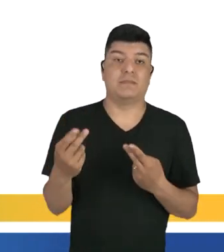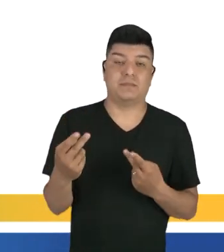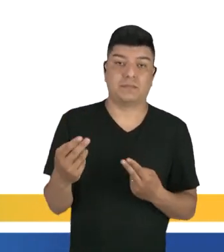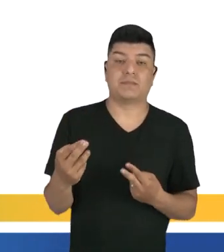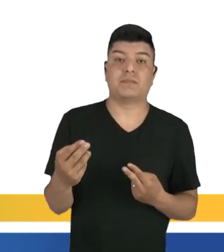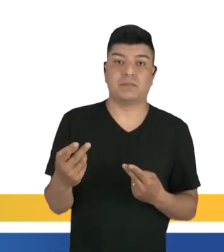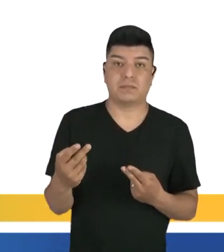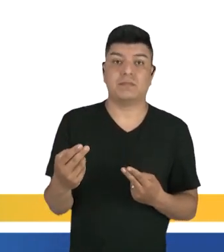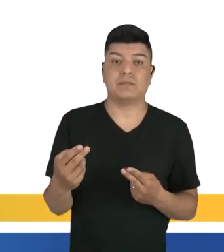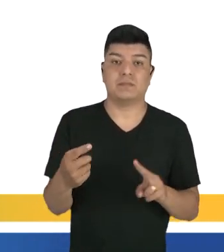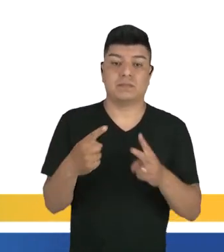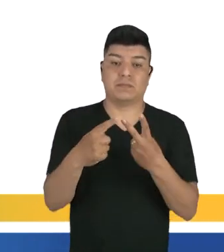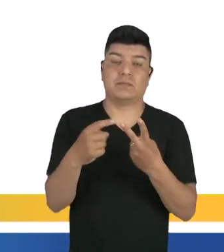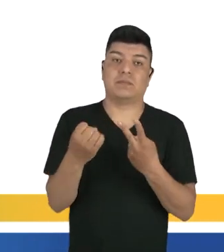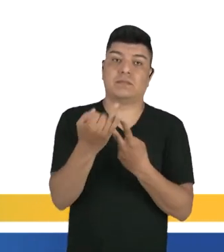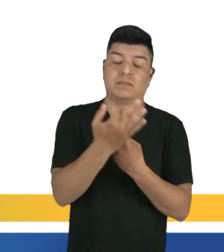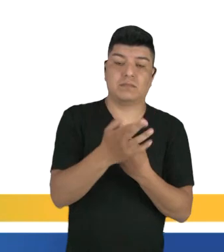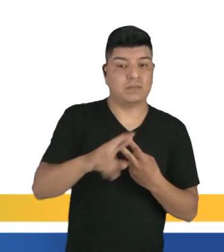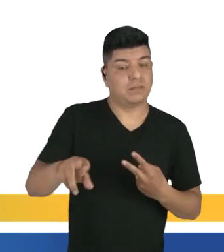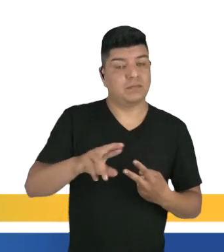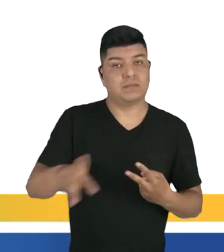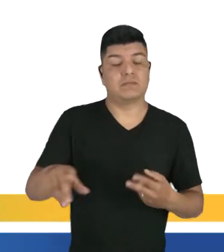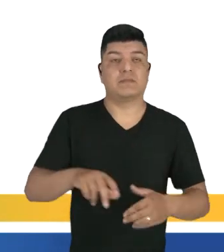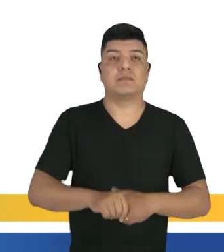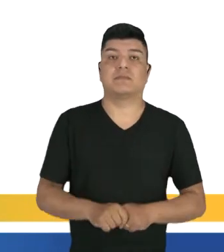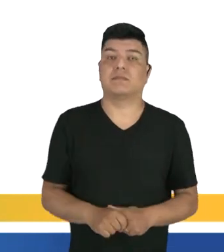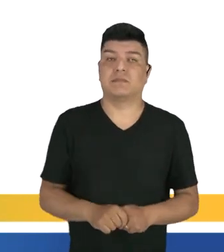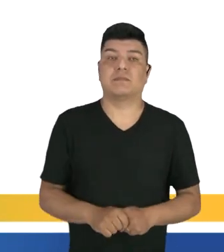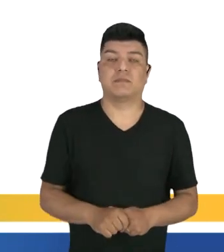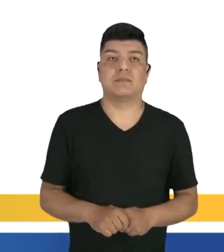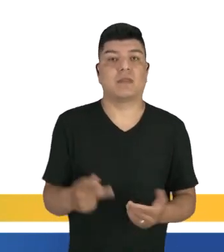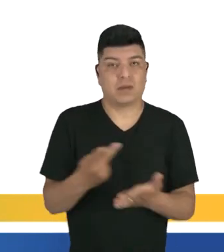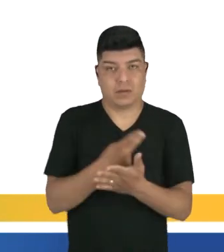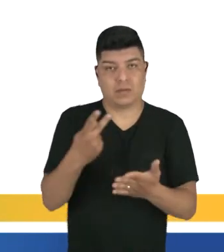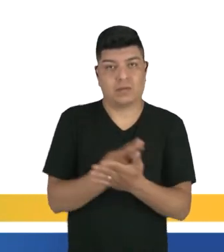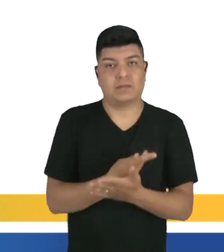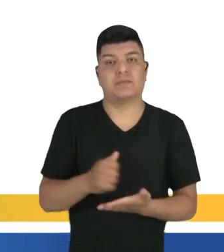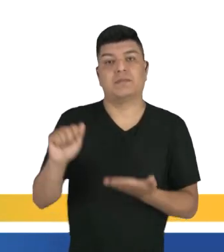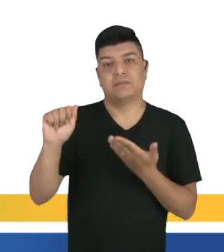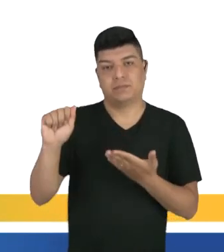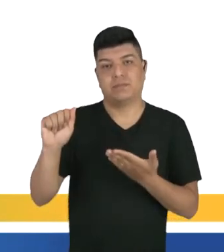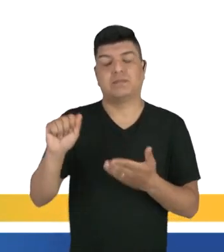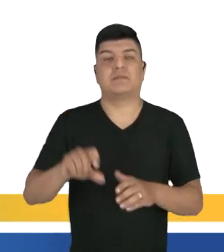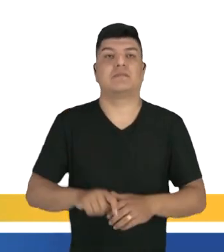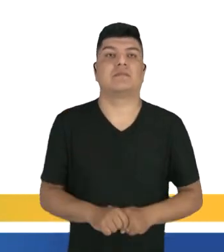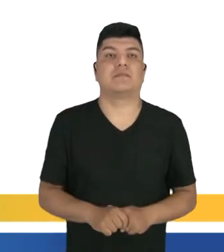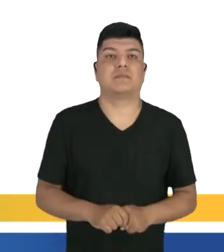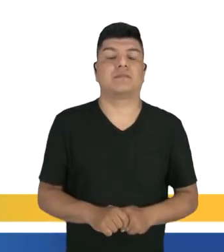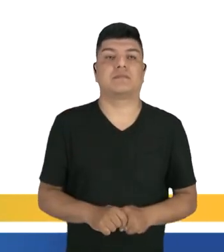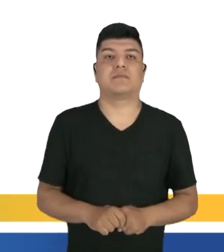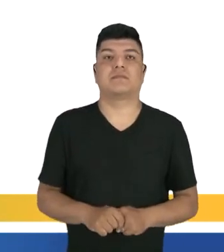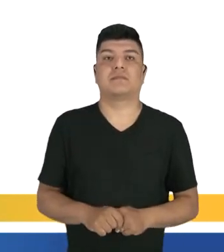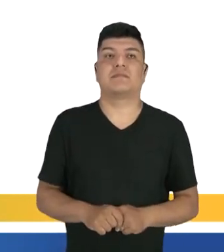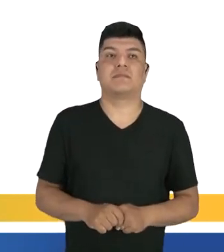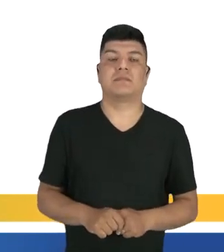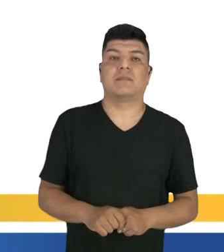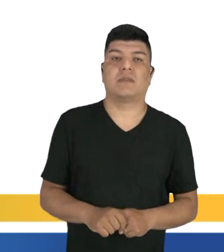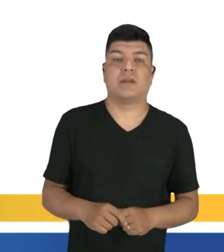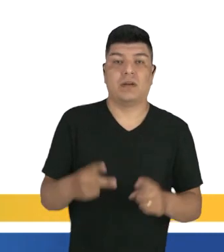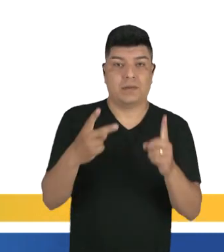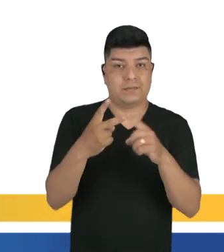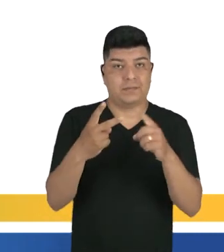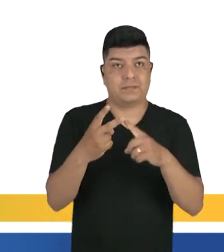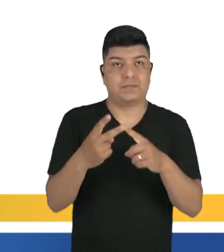os mesmos, os radicandos não são semelhantes, não são os mesmos, certo? Então a primeira afirmação ela é falsa. A